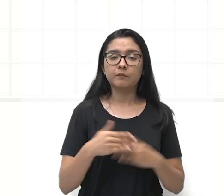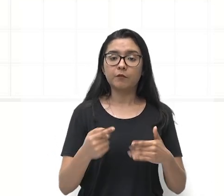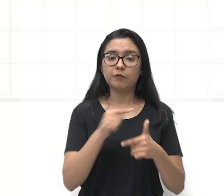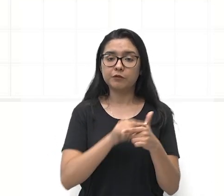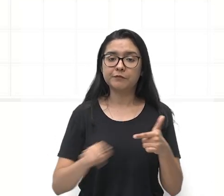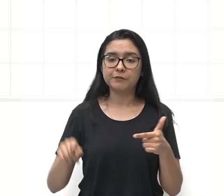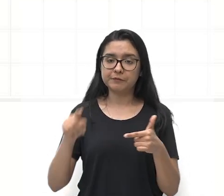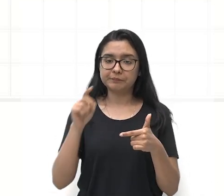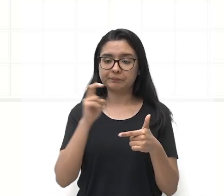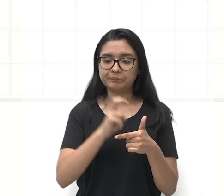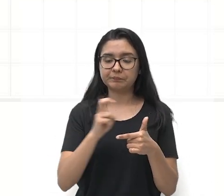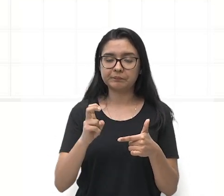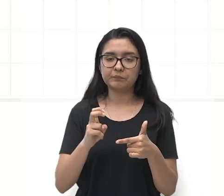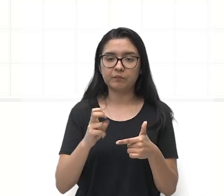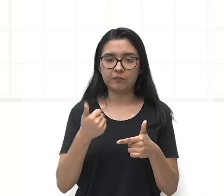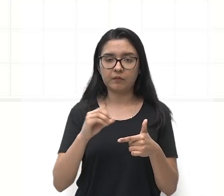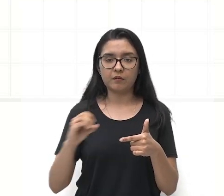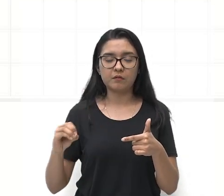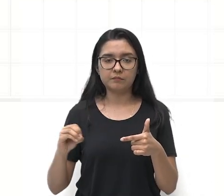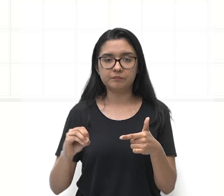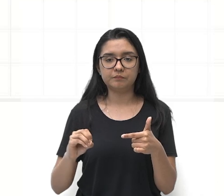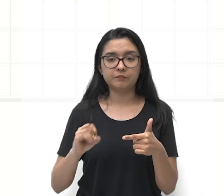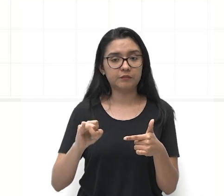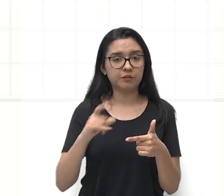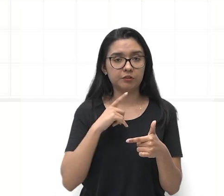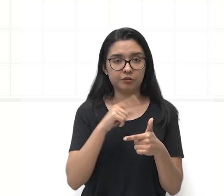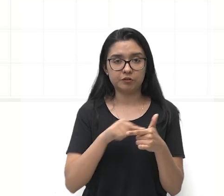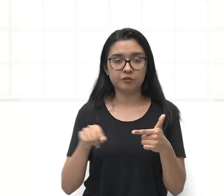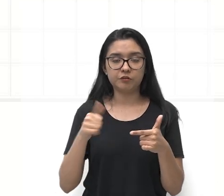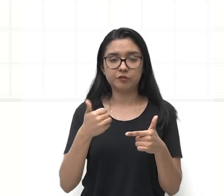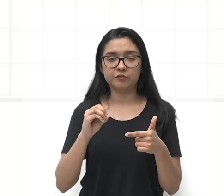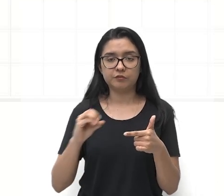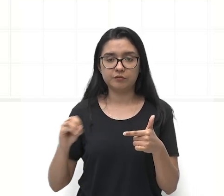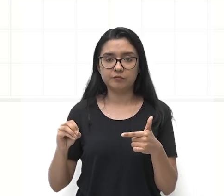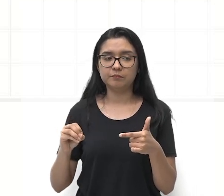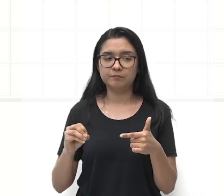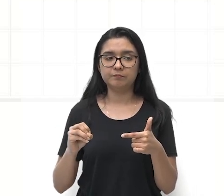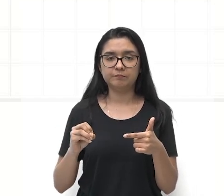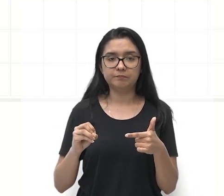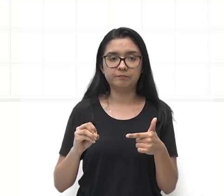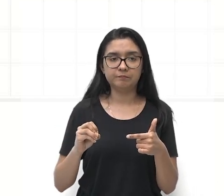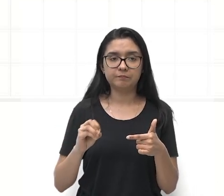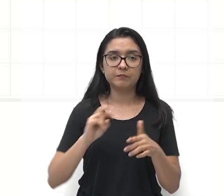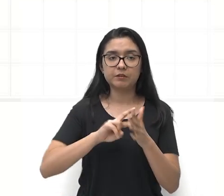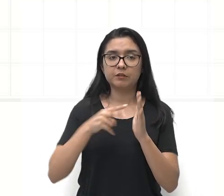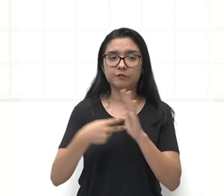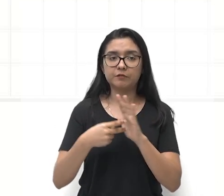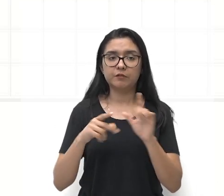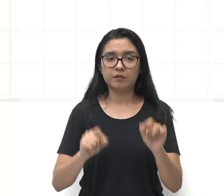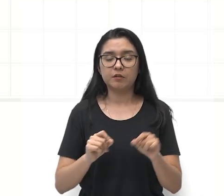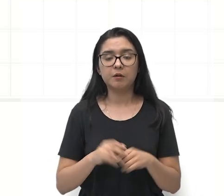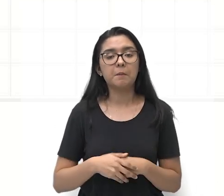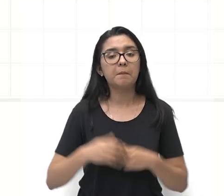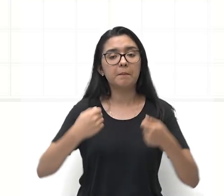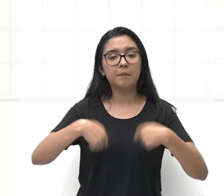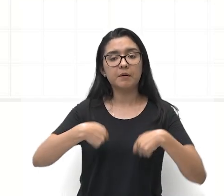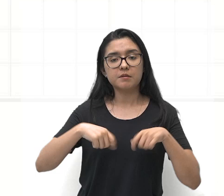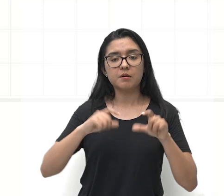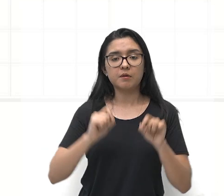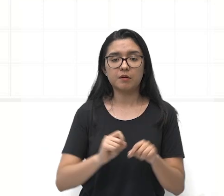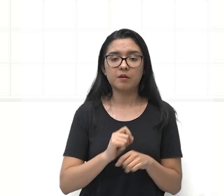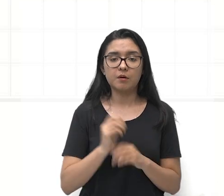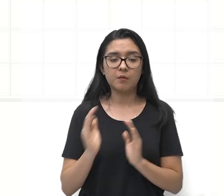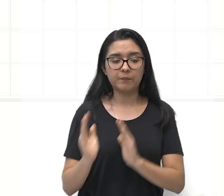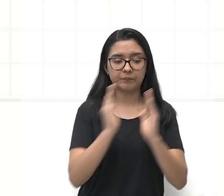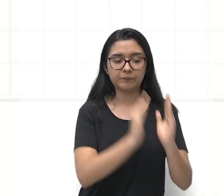55. Se esse daqui eu dividi por 100 e passou a ser 55, significa que eu sou obrigado a